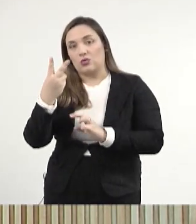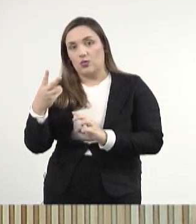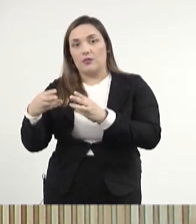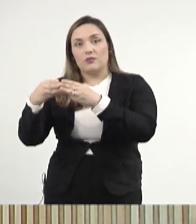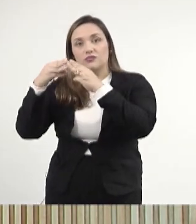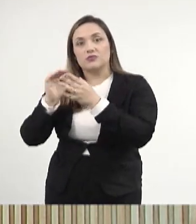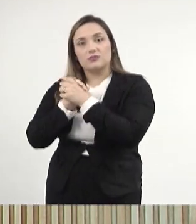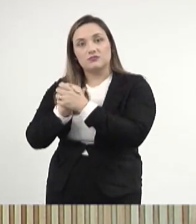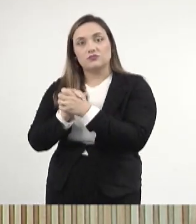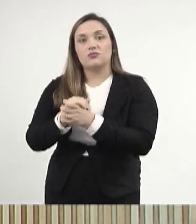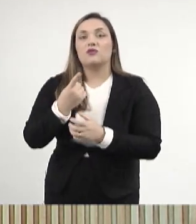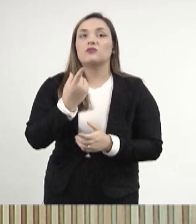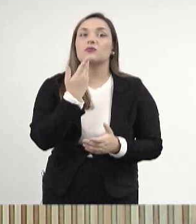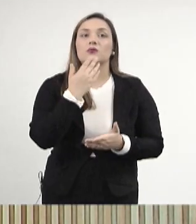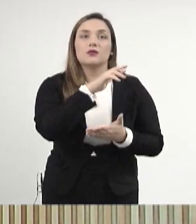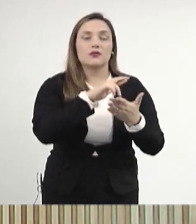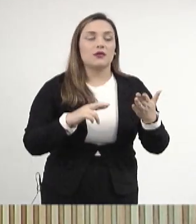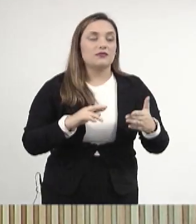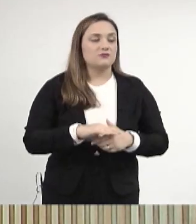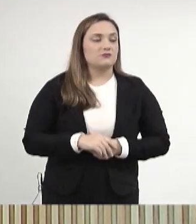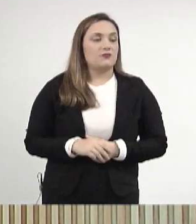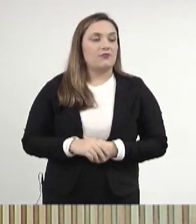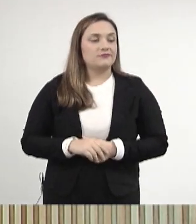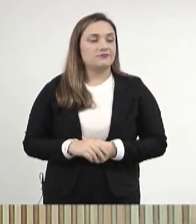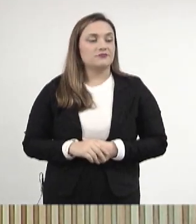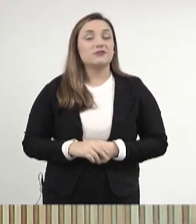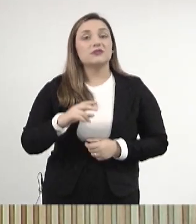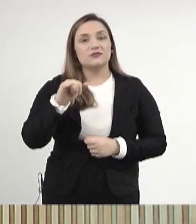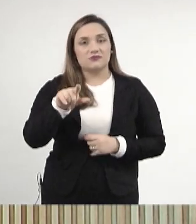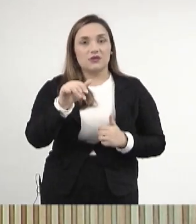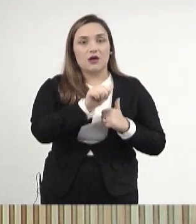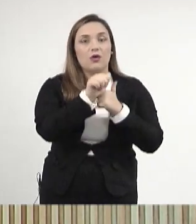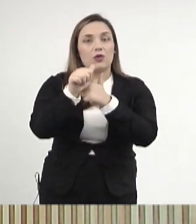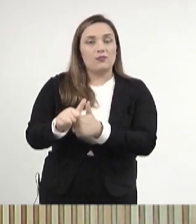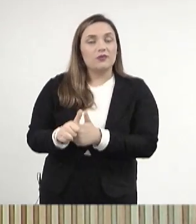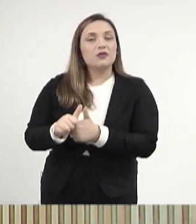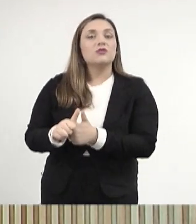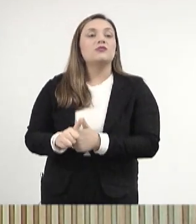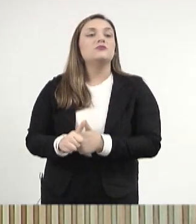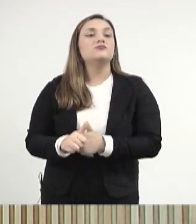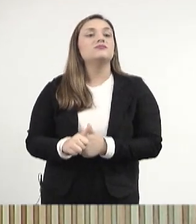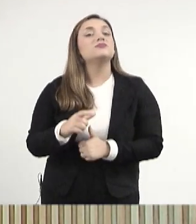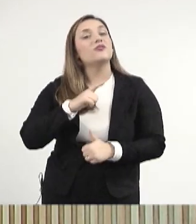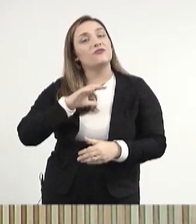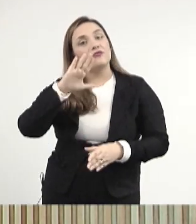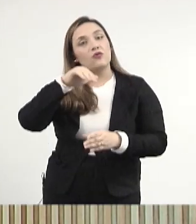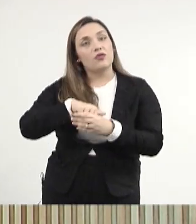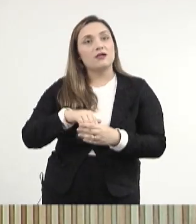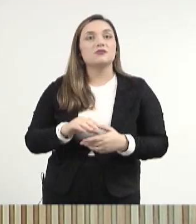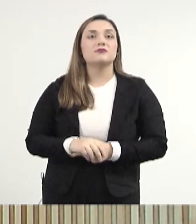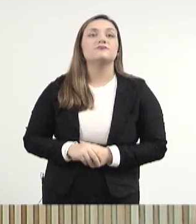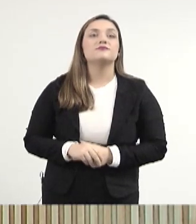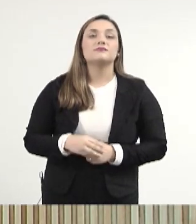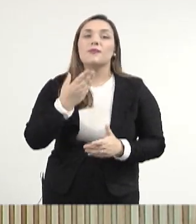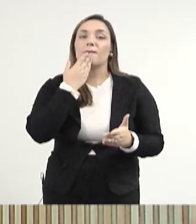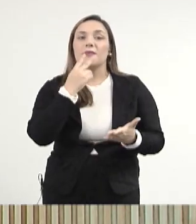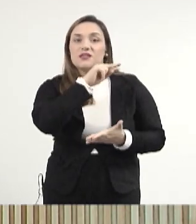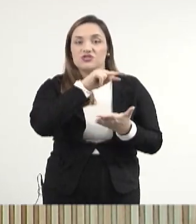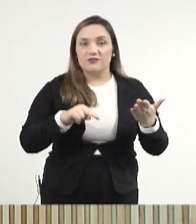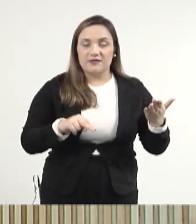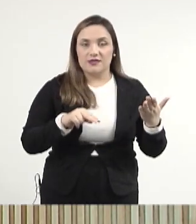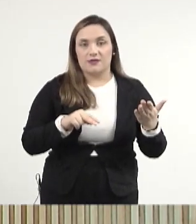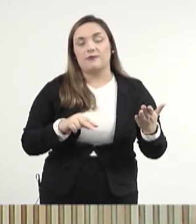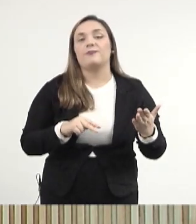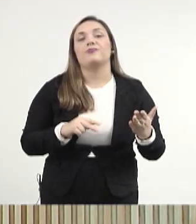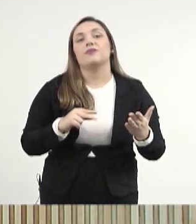de congratulação, 1 requerimento. Quem acompanhou o finalzinho da sessão viu que os deputados, inclusive, votaram um